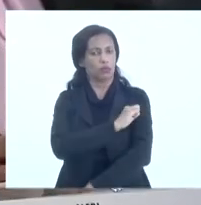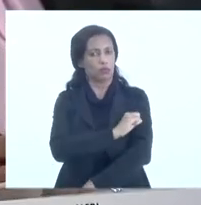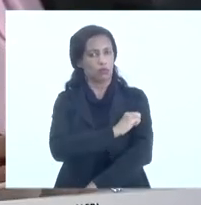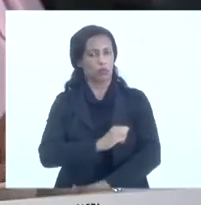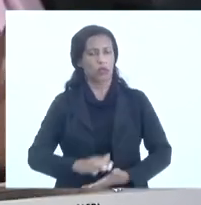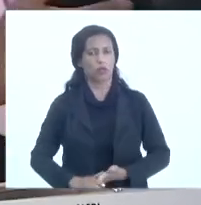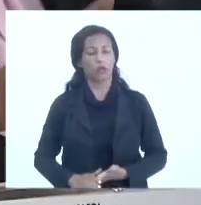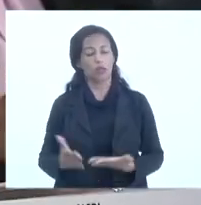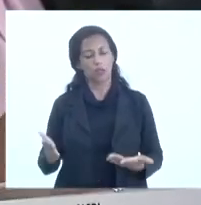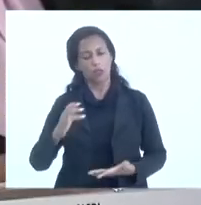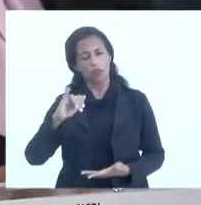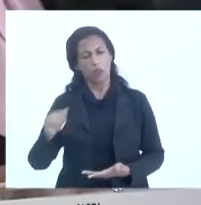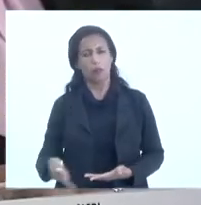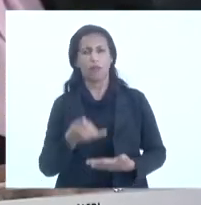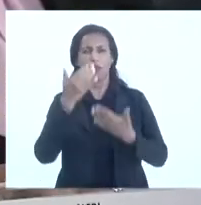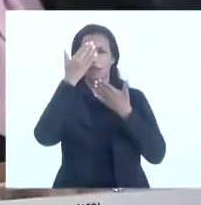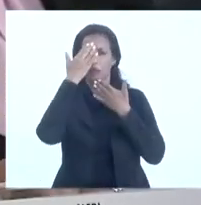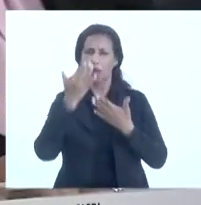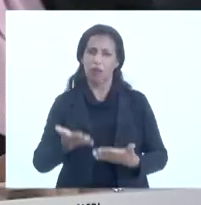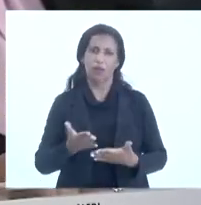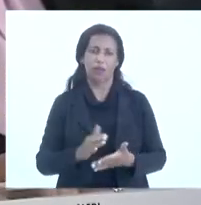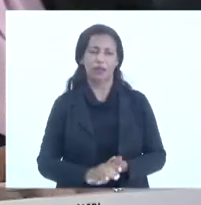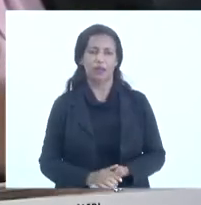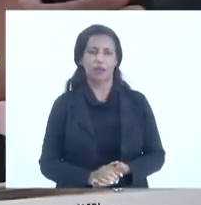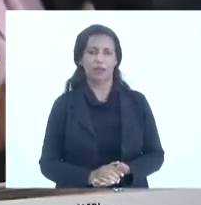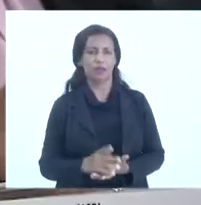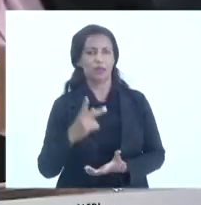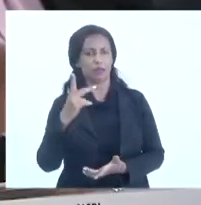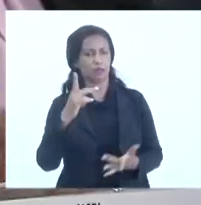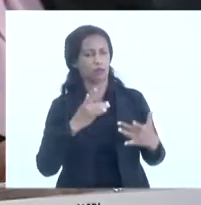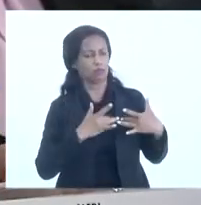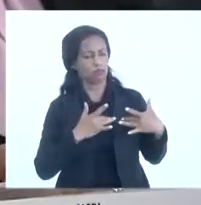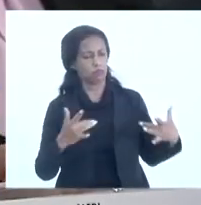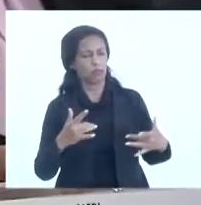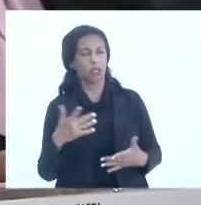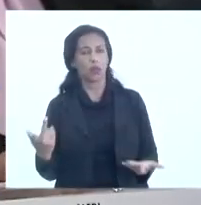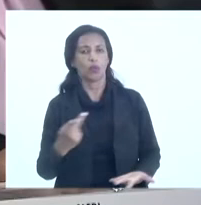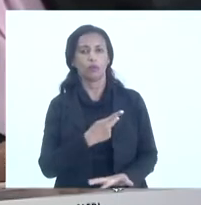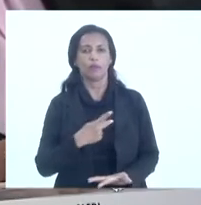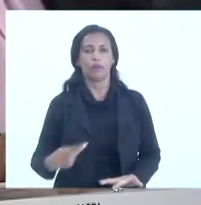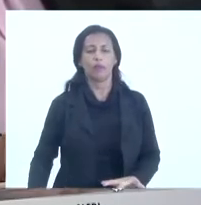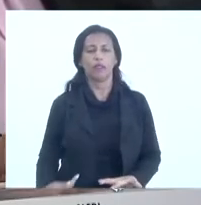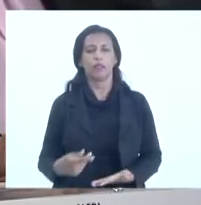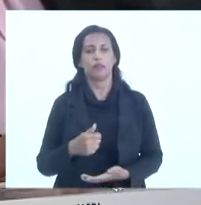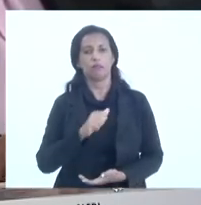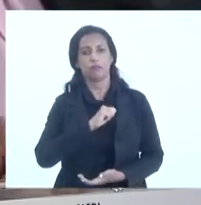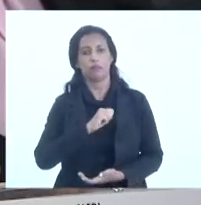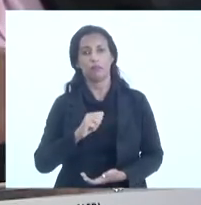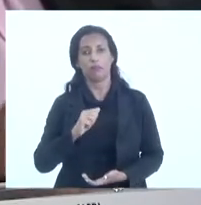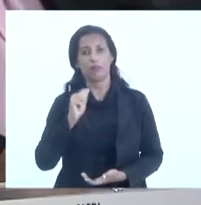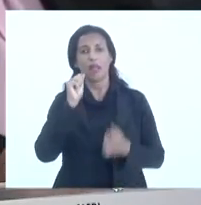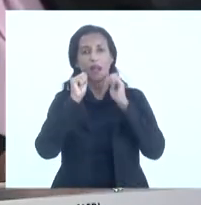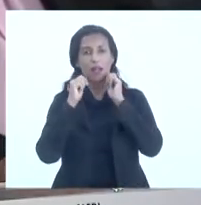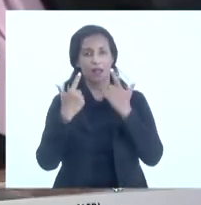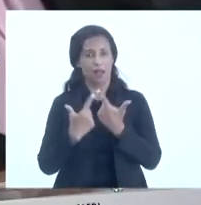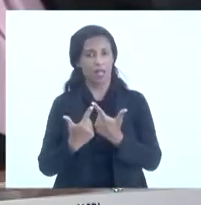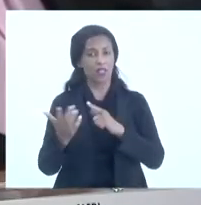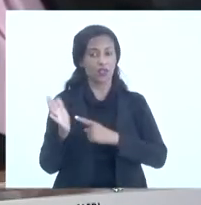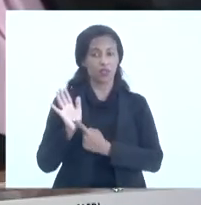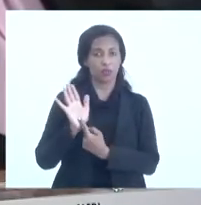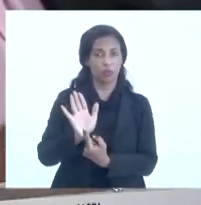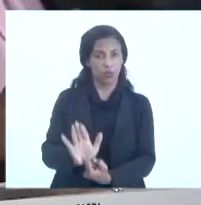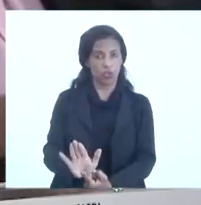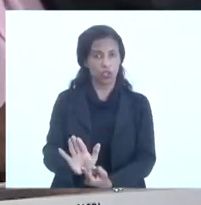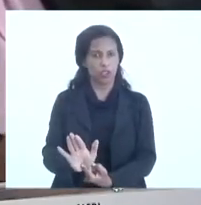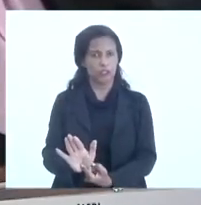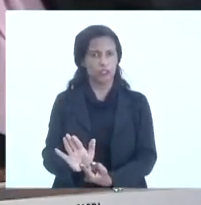eu aproveito para agradecer essa sua atitude enquanto presidente da Alerj, se mostrando